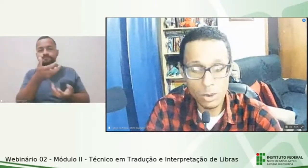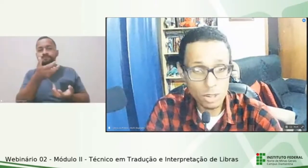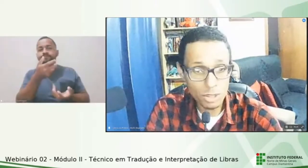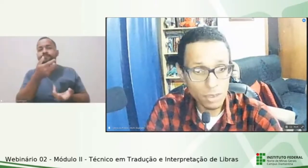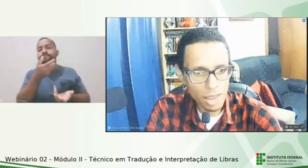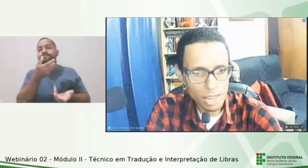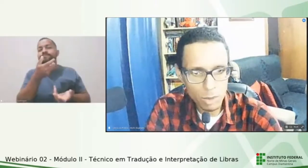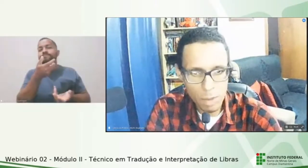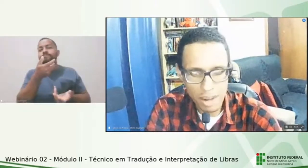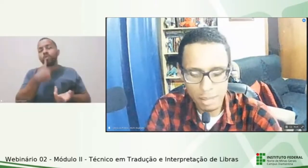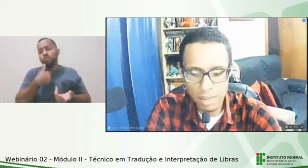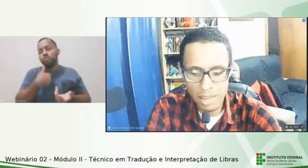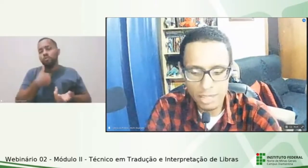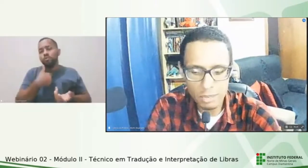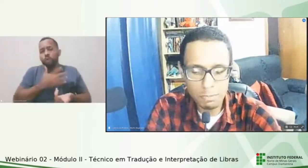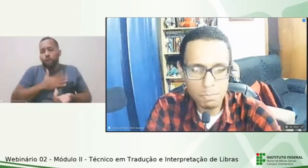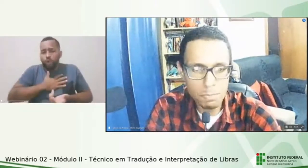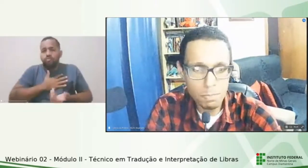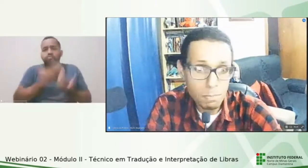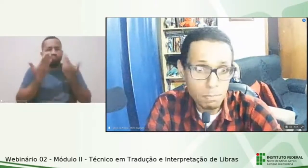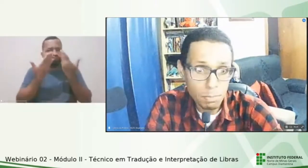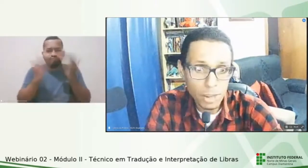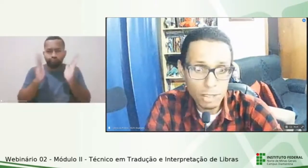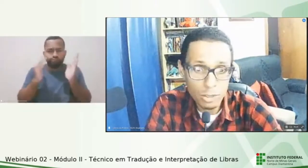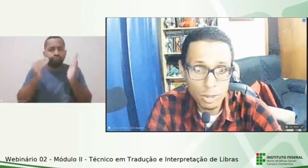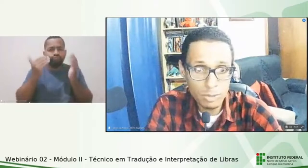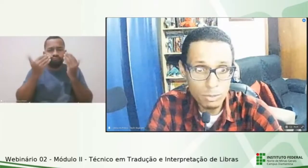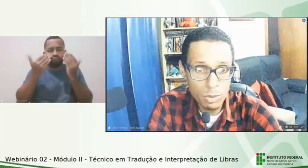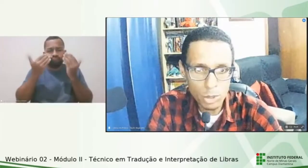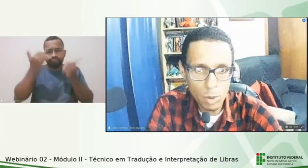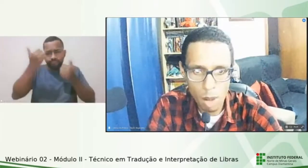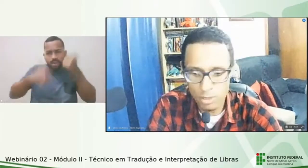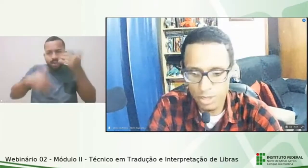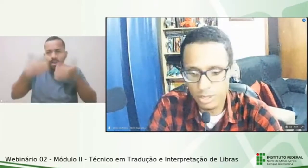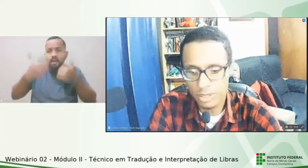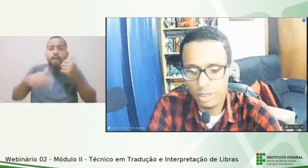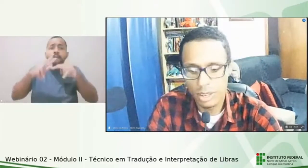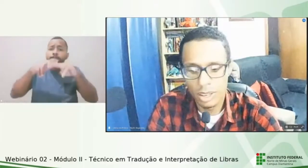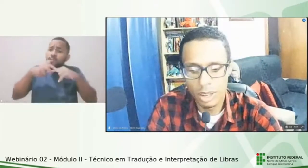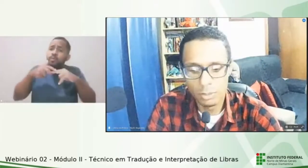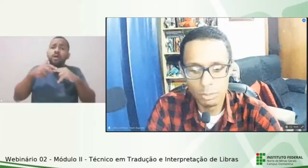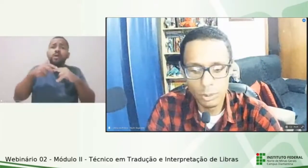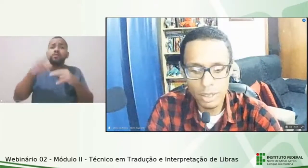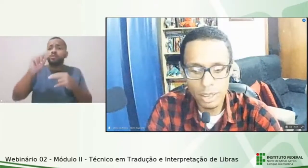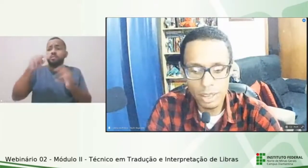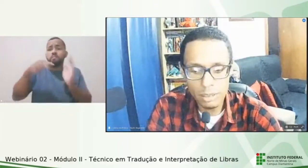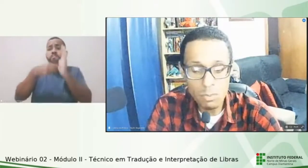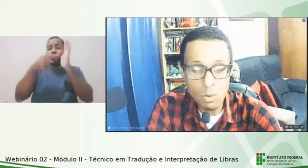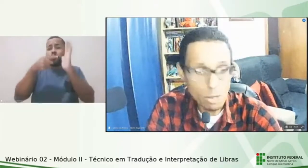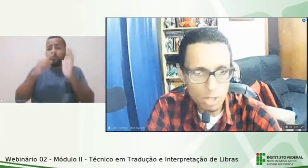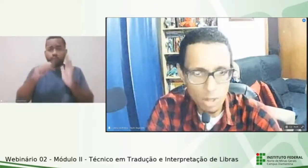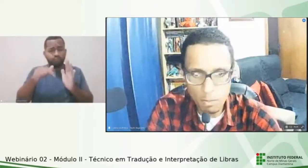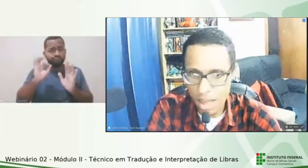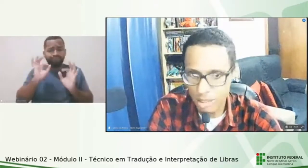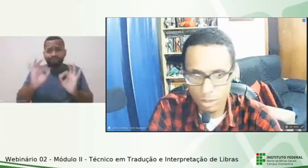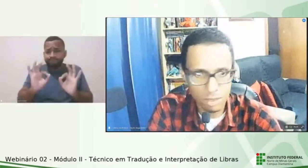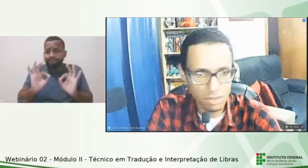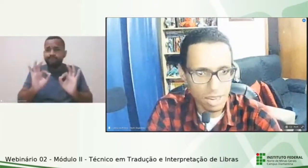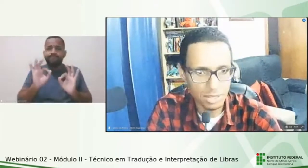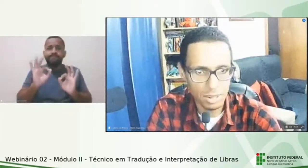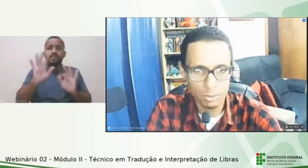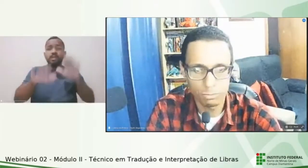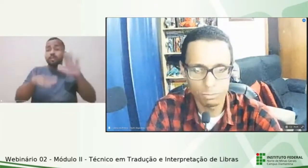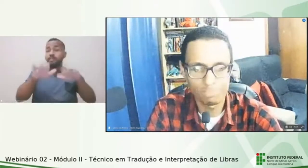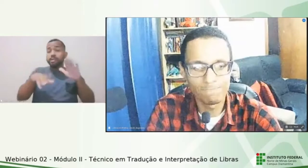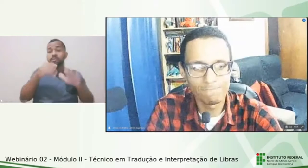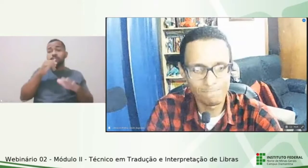eu gosto de falar isso abertamente por questões muito óbvias. Porque muitos não passam na